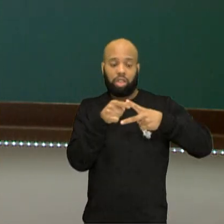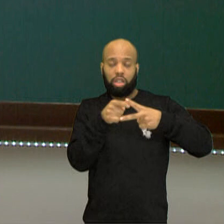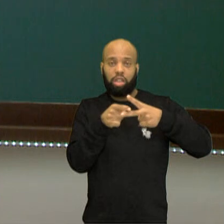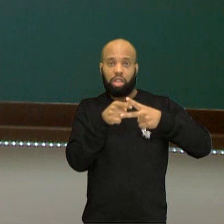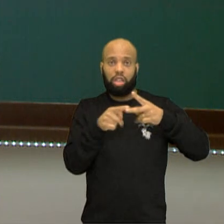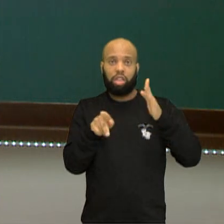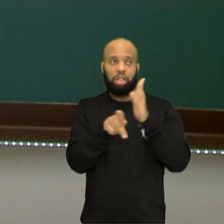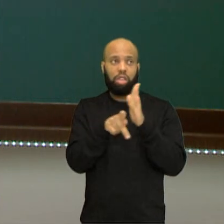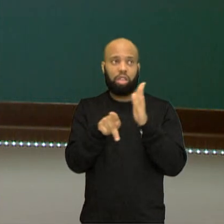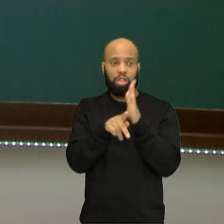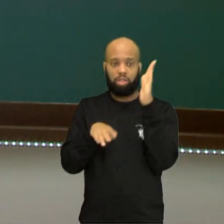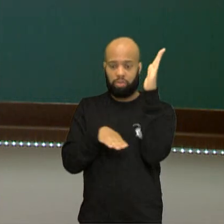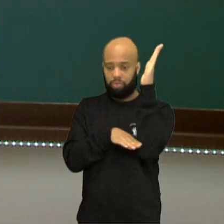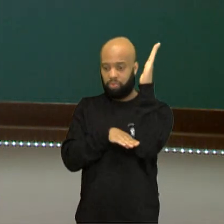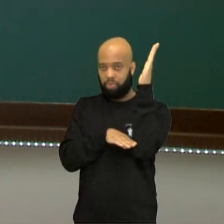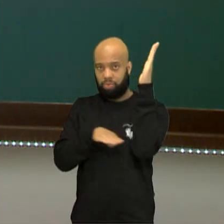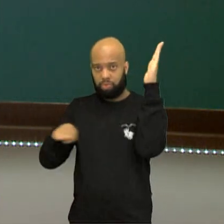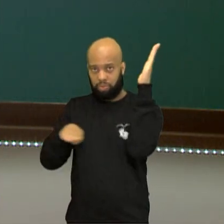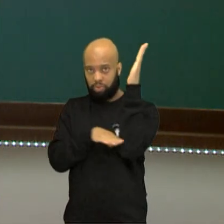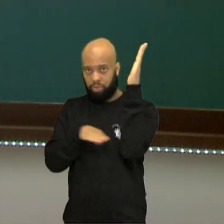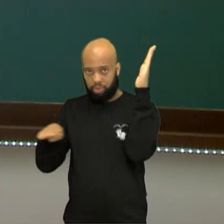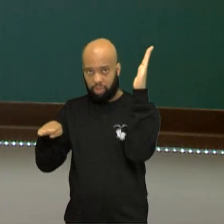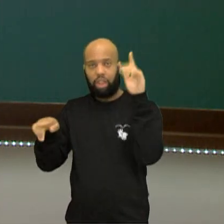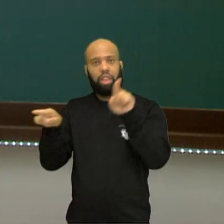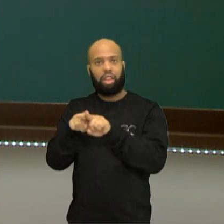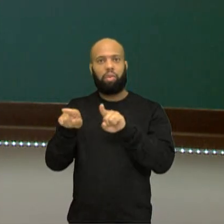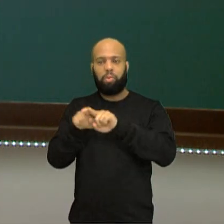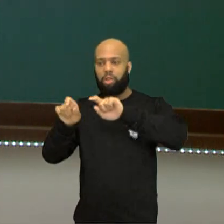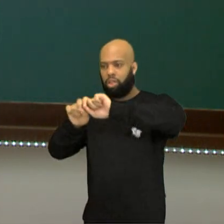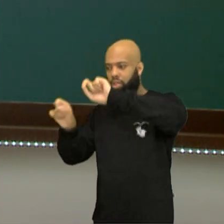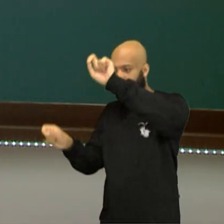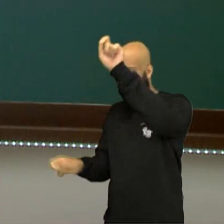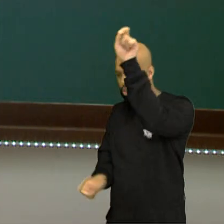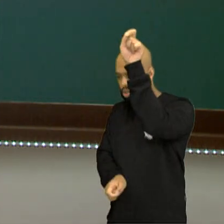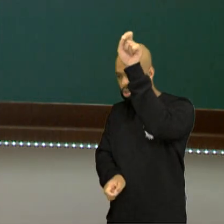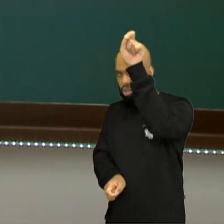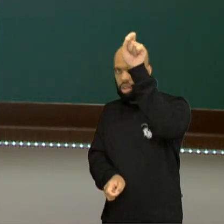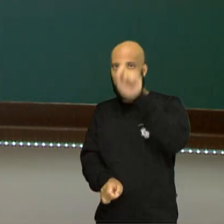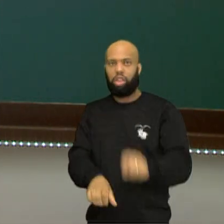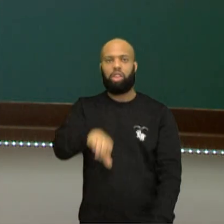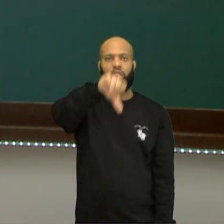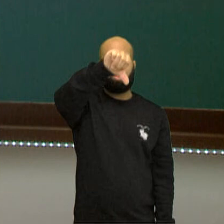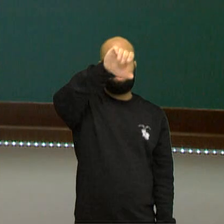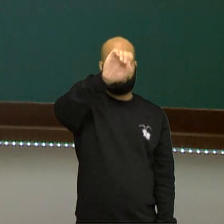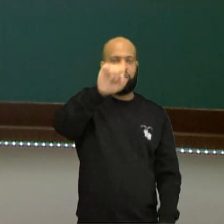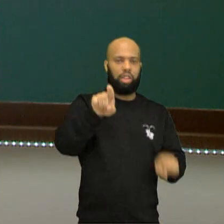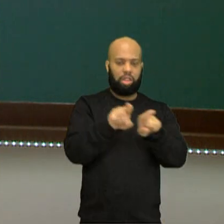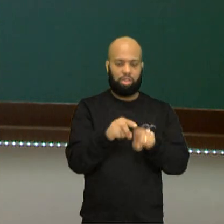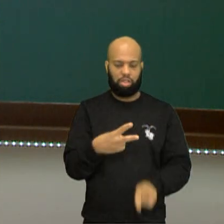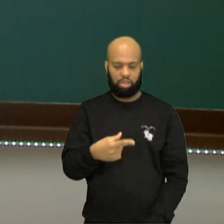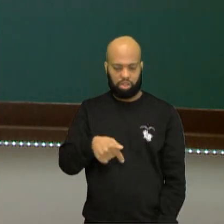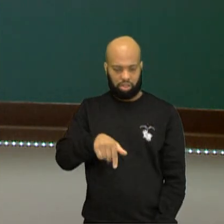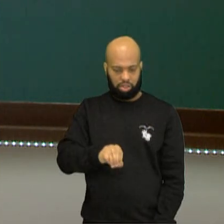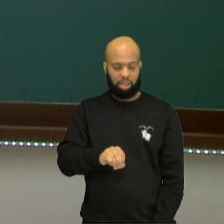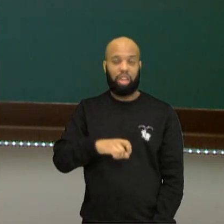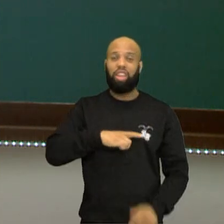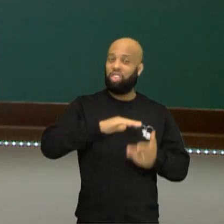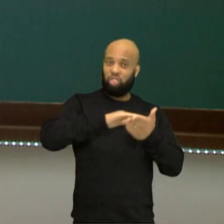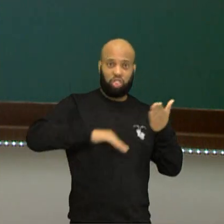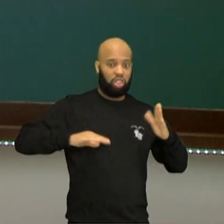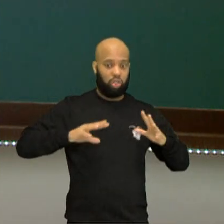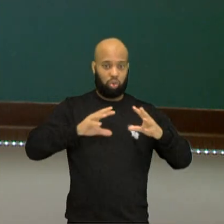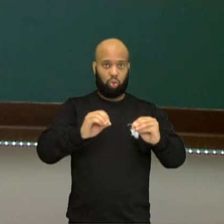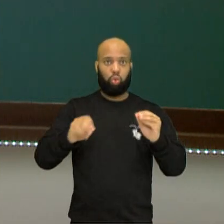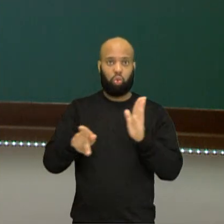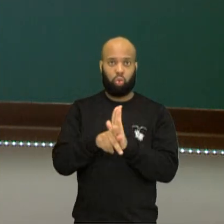o eixo y, nem para π sobre 2, nem para 3π sobre 2. Logo, eu tenho que retirar todos eles e todos